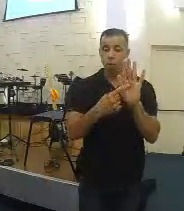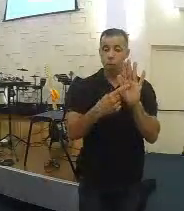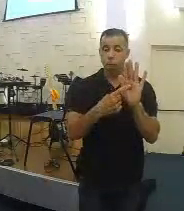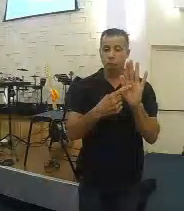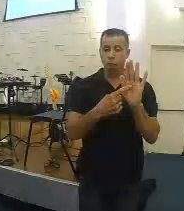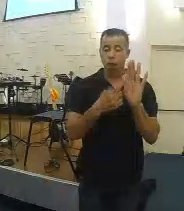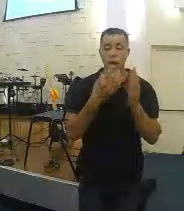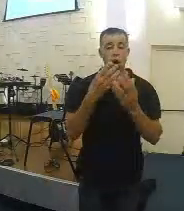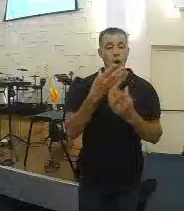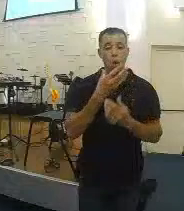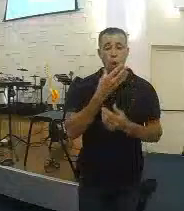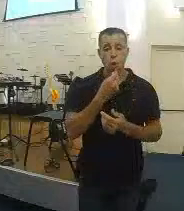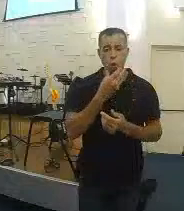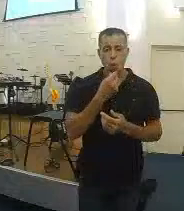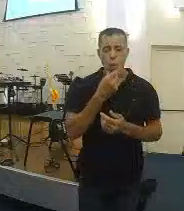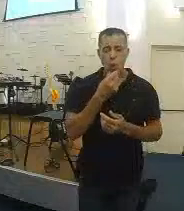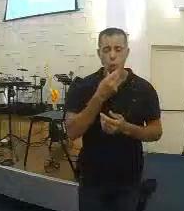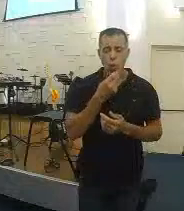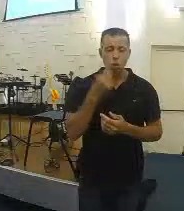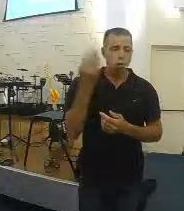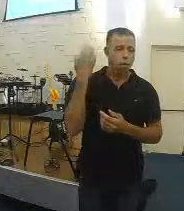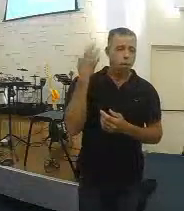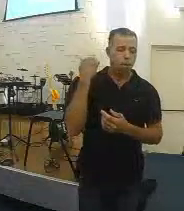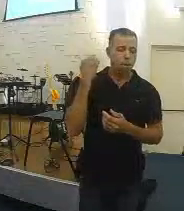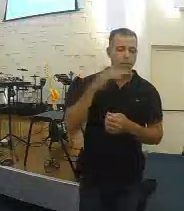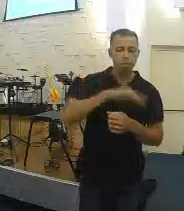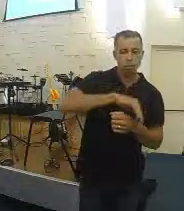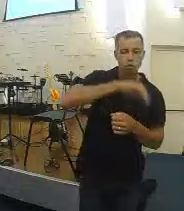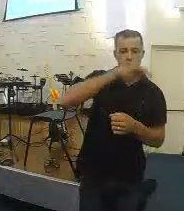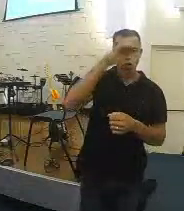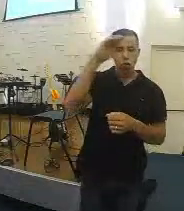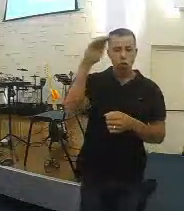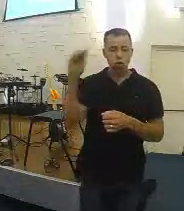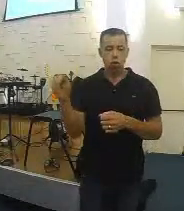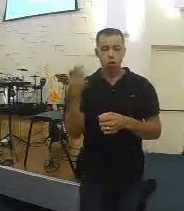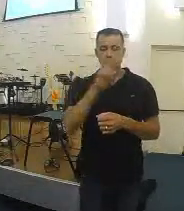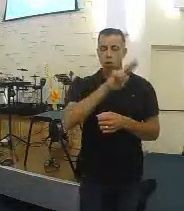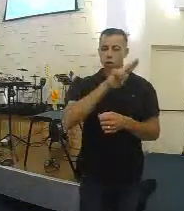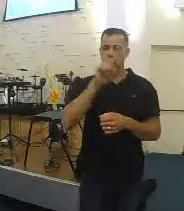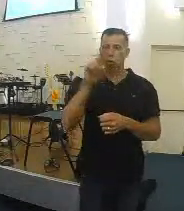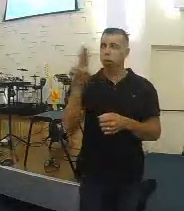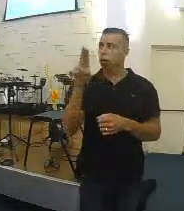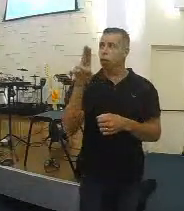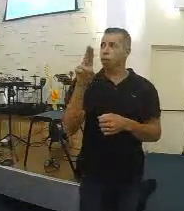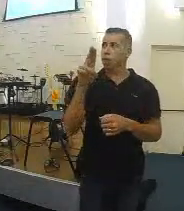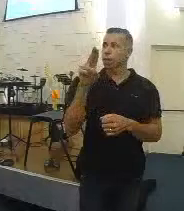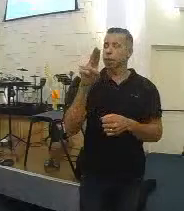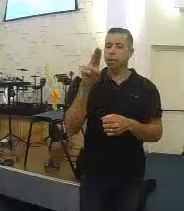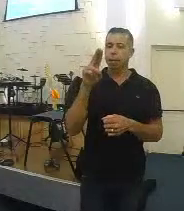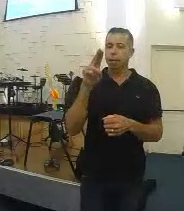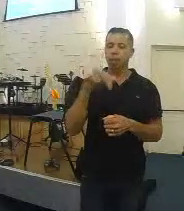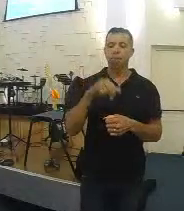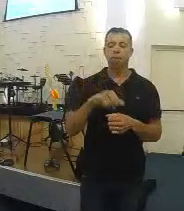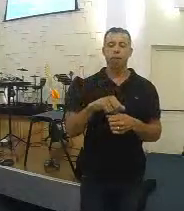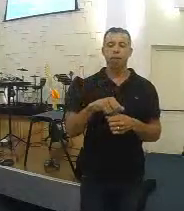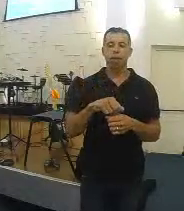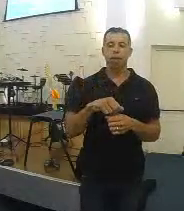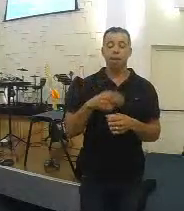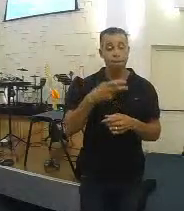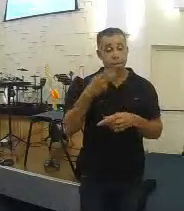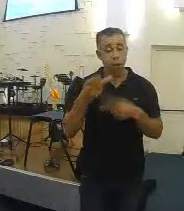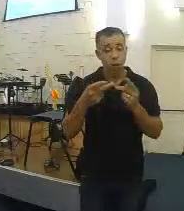Havia um homem da região montanhosa de Efraim, cujo nome era Mica, o qual disse à sua